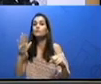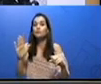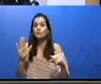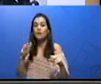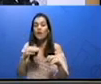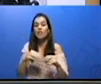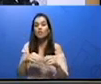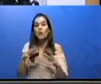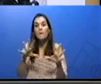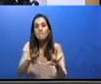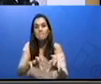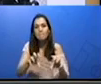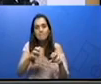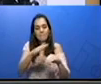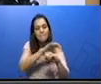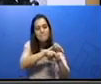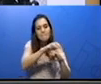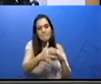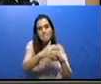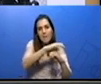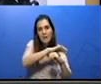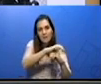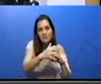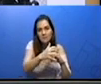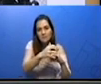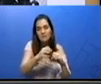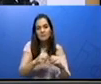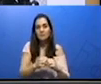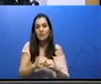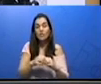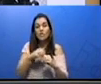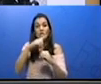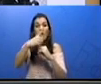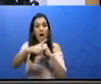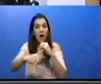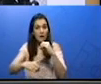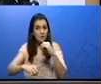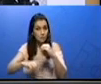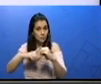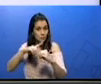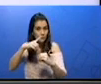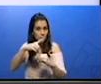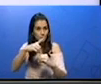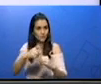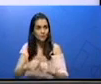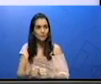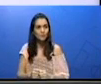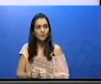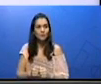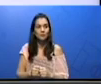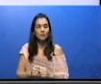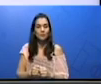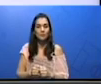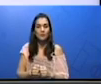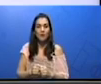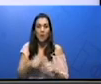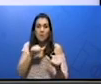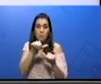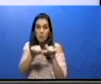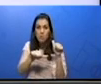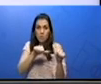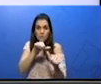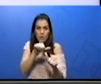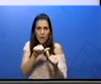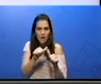de massas entre os átomos dos elementos que a compõem. Como eu disse, né, mudando, né, uma quantidade, eu tenho que